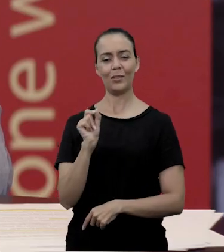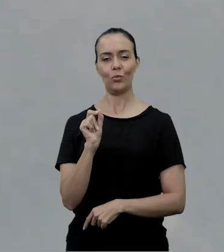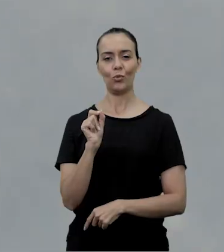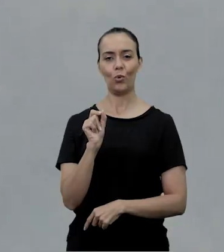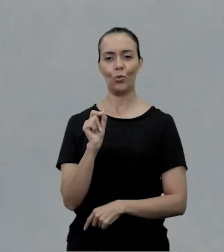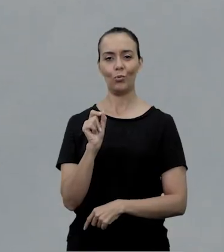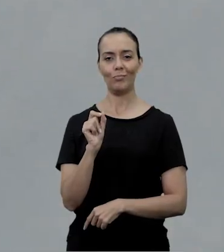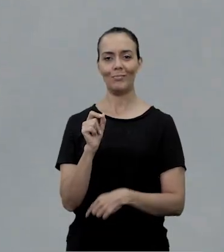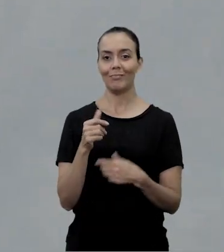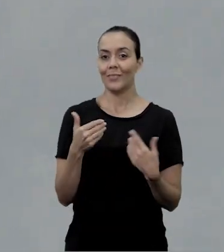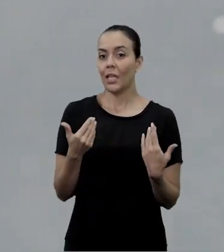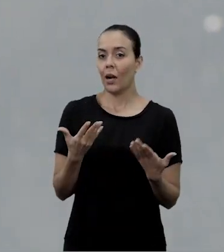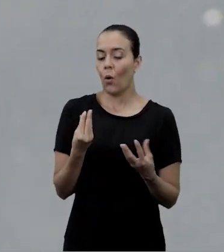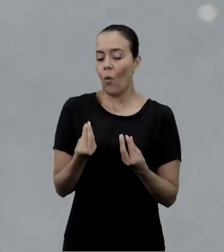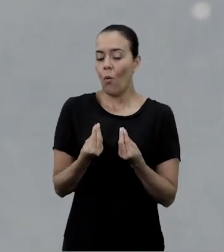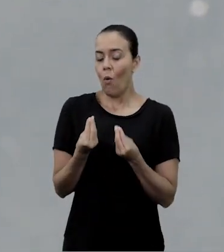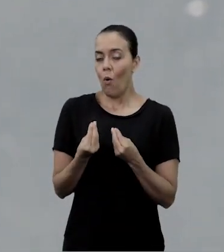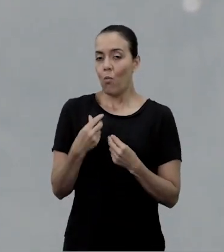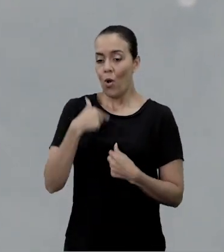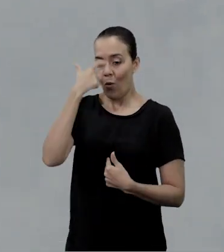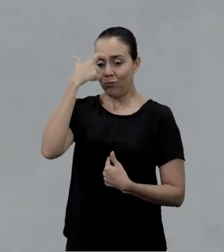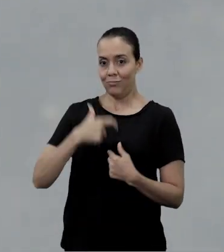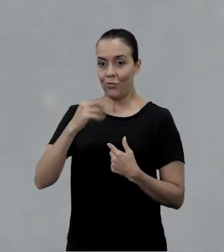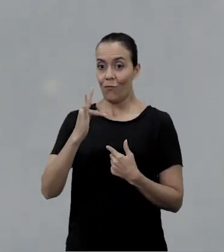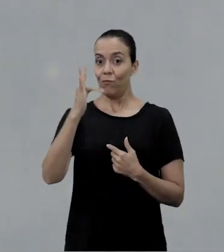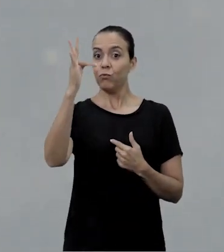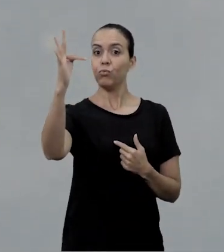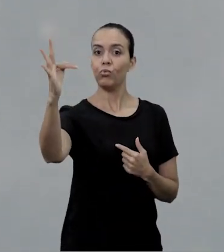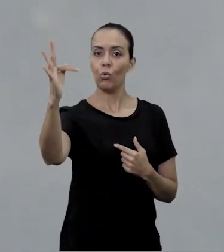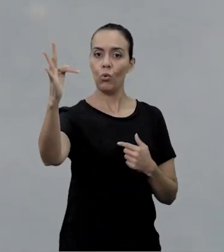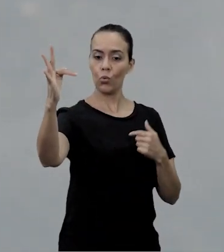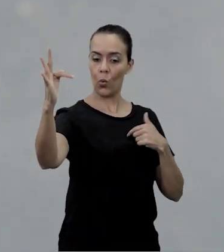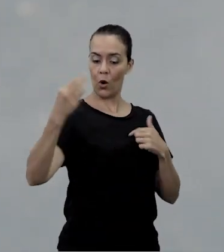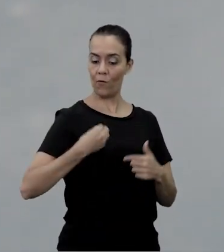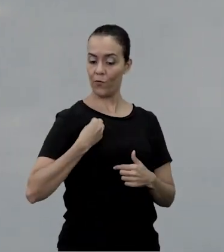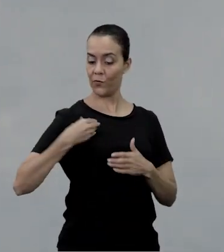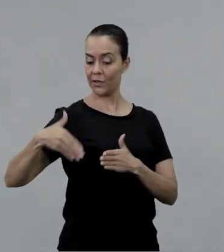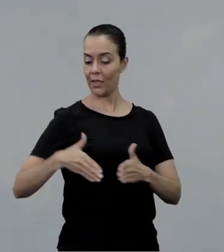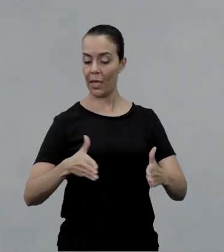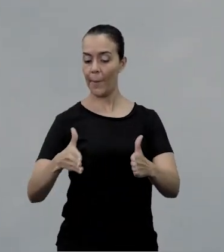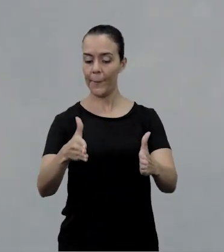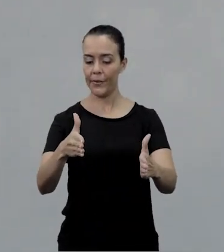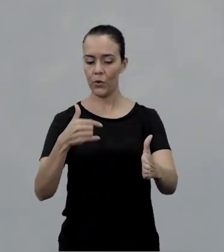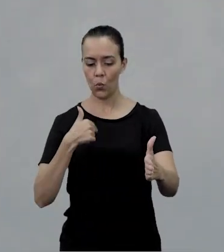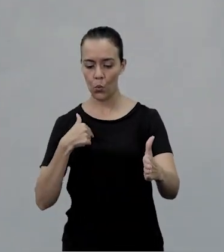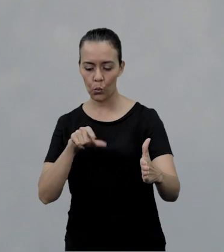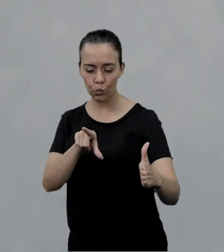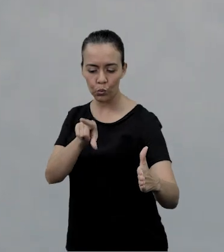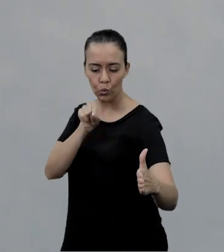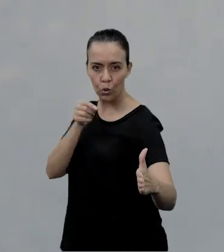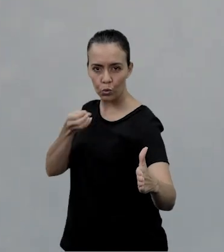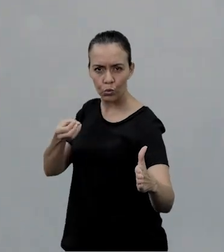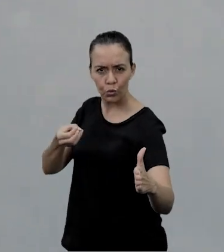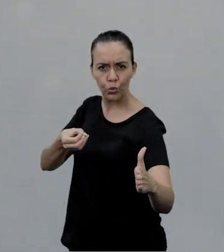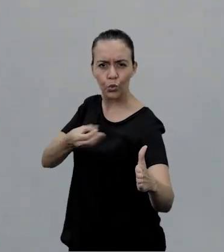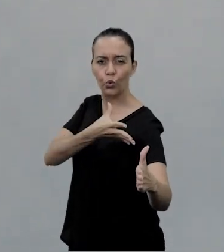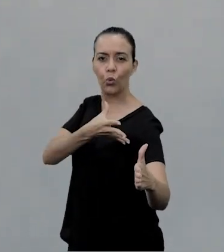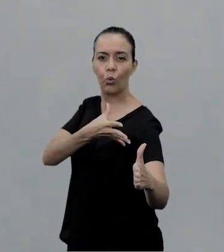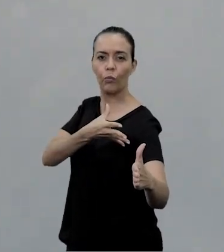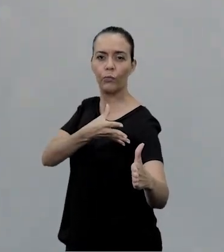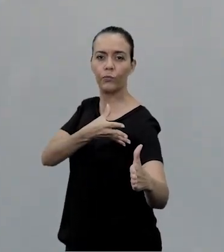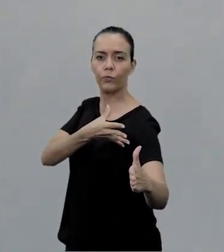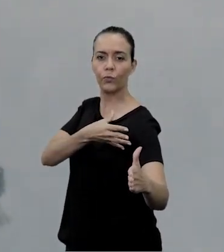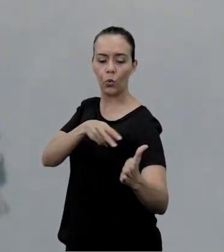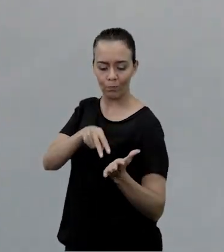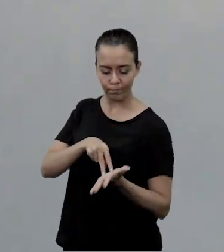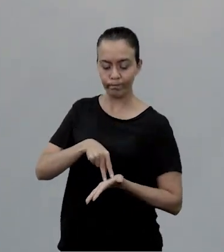fosse. A partir de quem eu posso ser e estou sendo nesse caminho, eu decido construir algo novo a